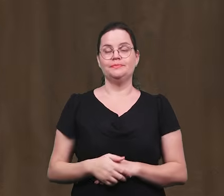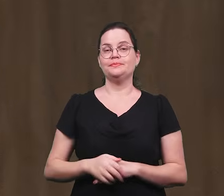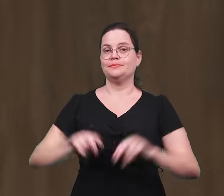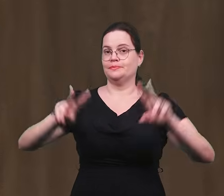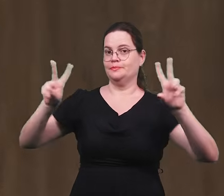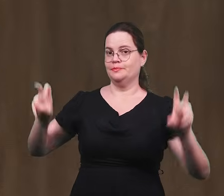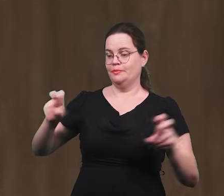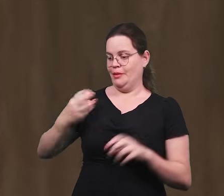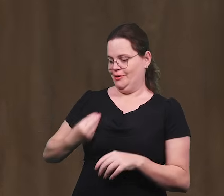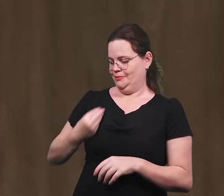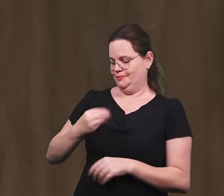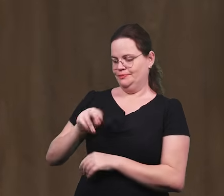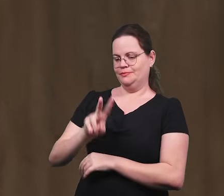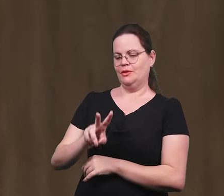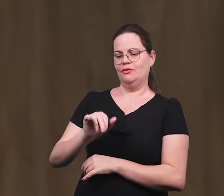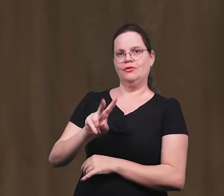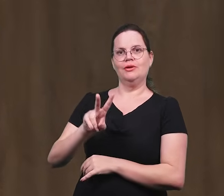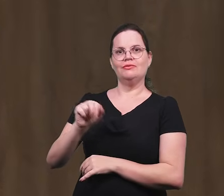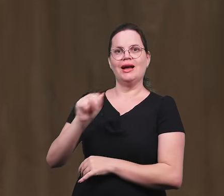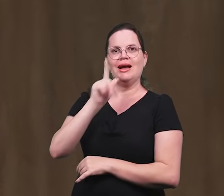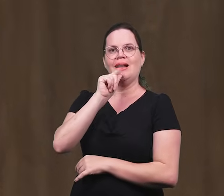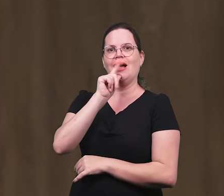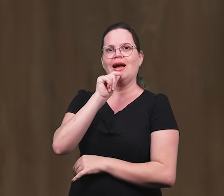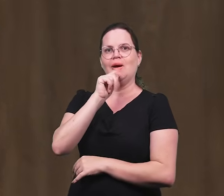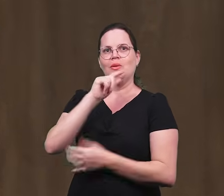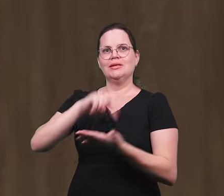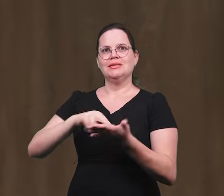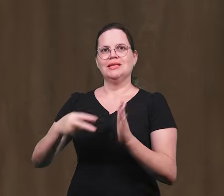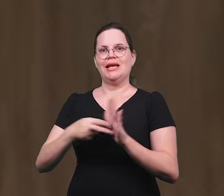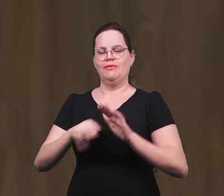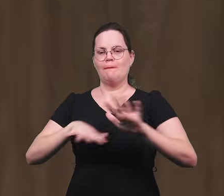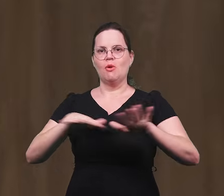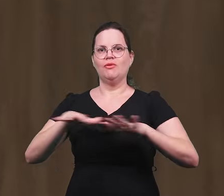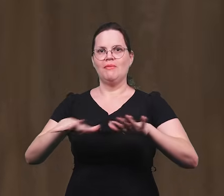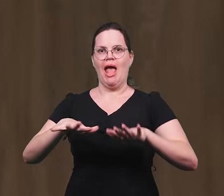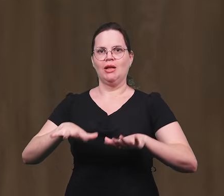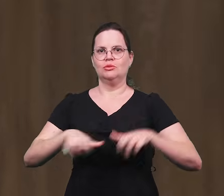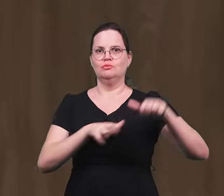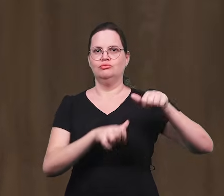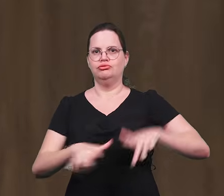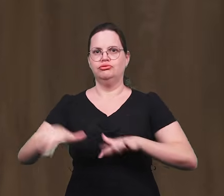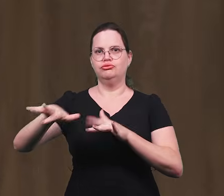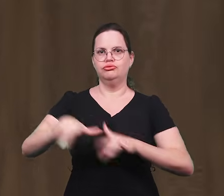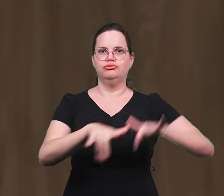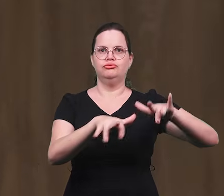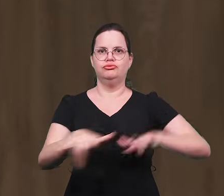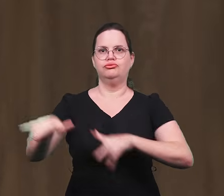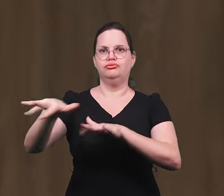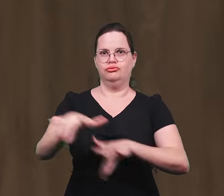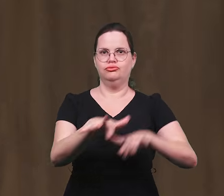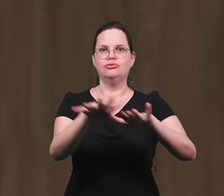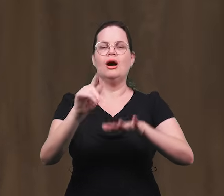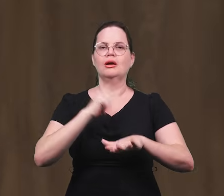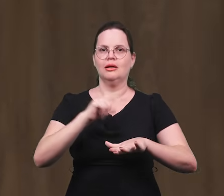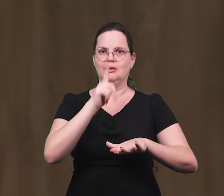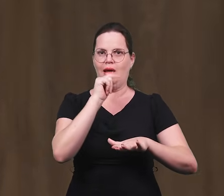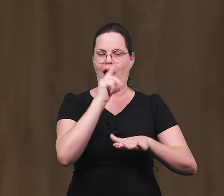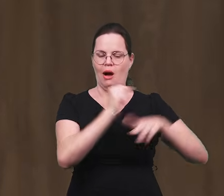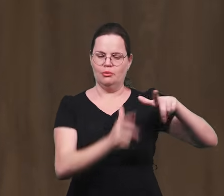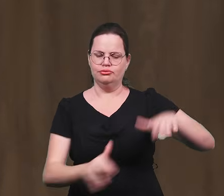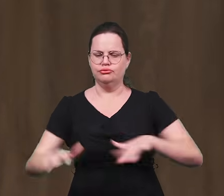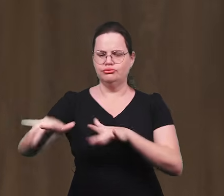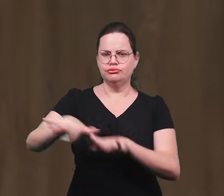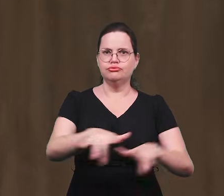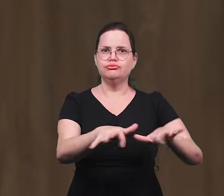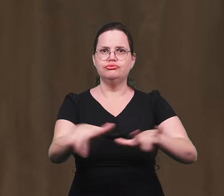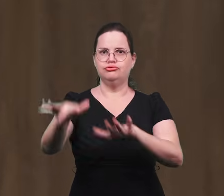águas vivas aqui, no significado, fala de águas em movimento, águas que estão em movimento,